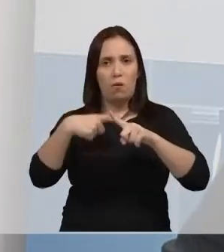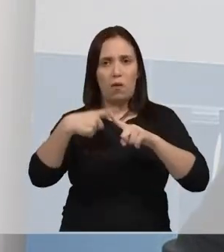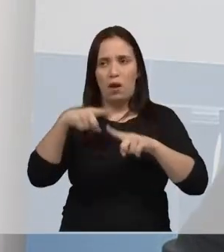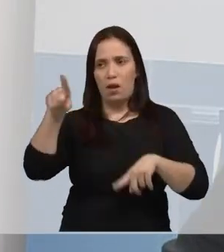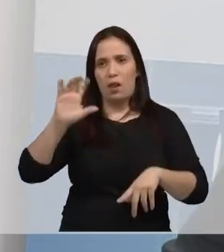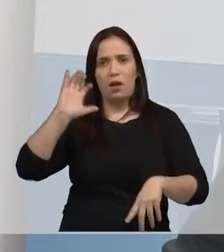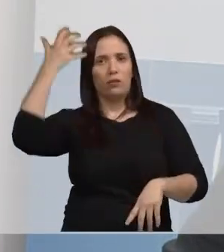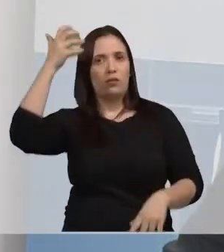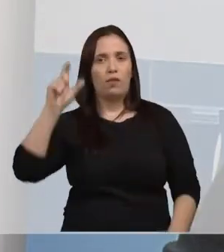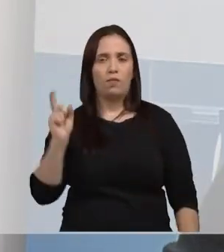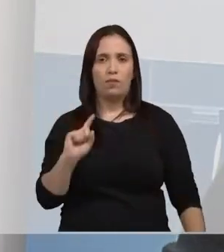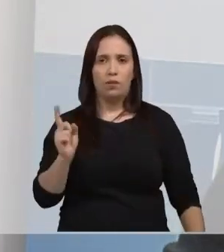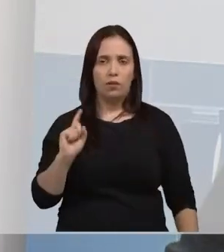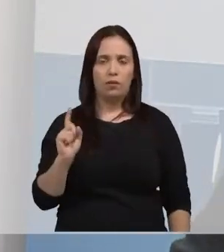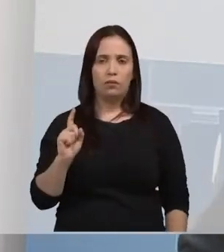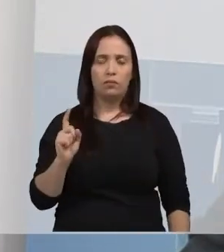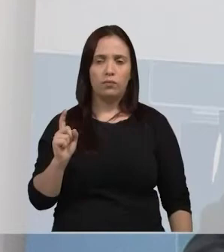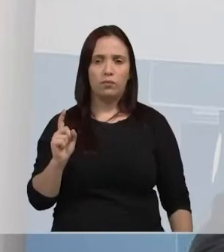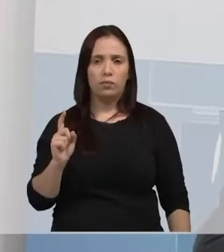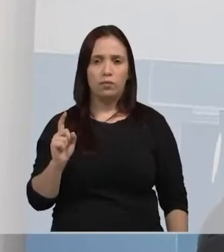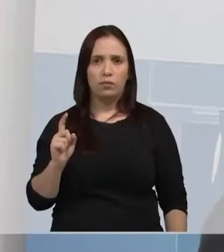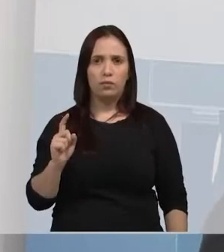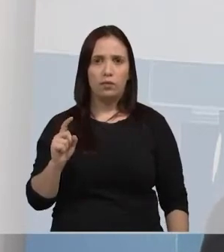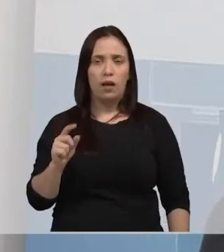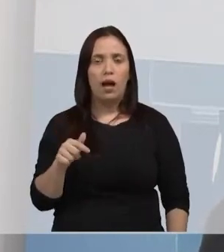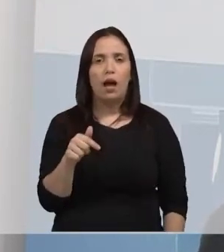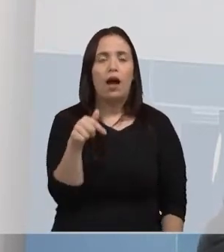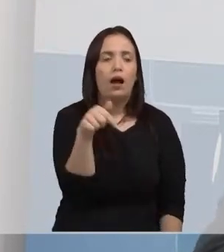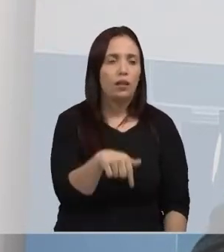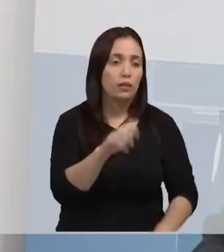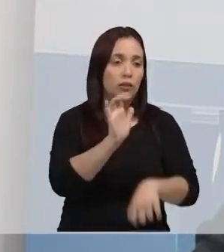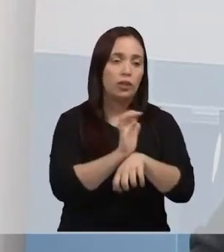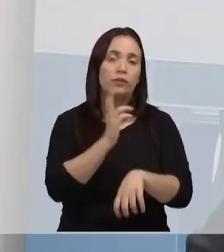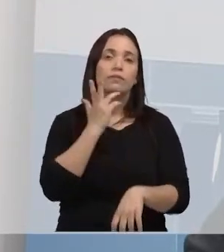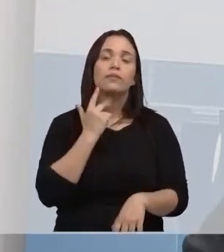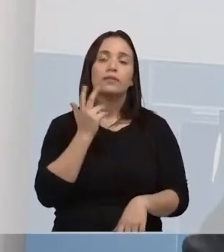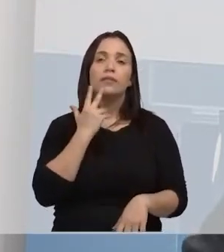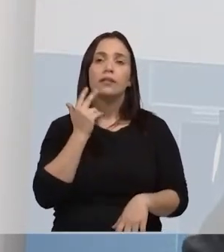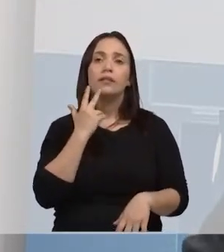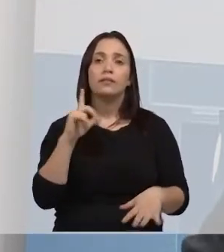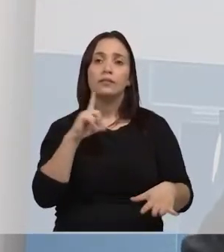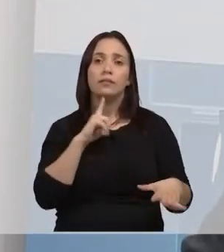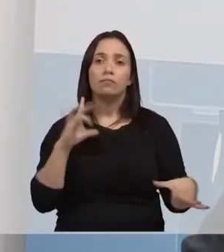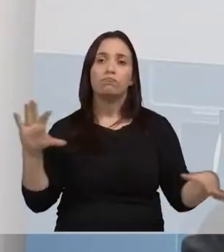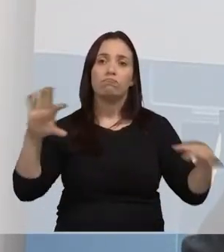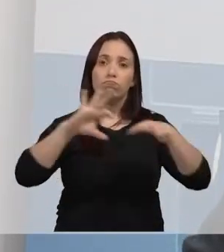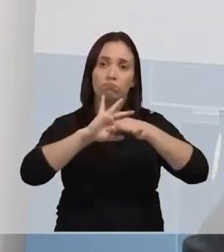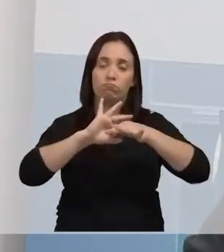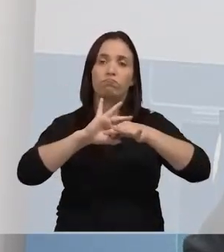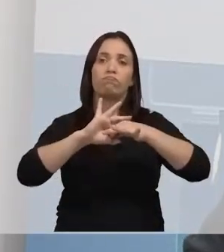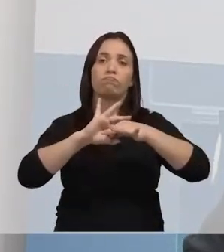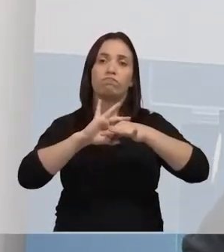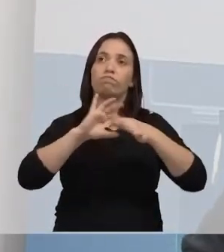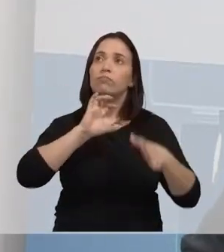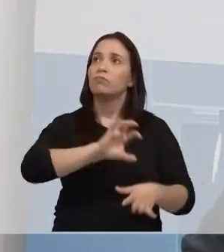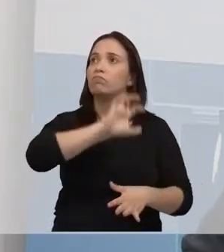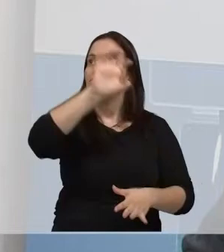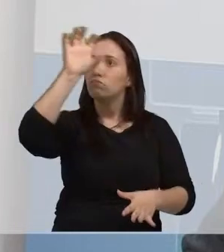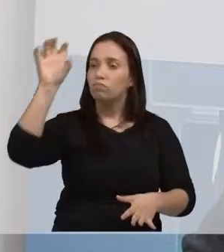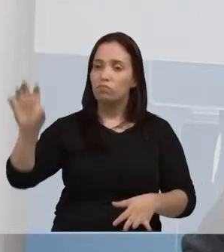interpretação. ter outro código penal, ter outro estatuto da criança e adolescente. Né? A gente possa